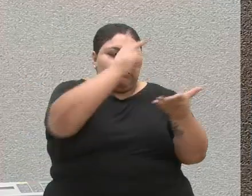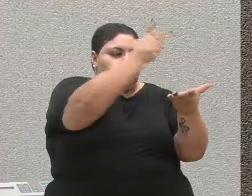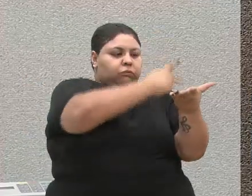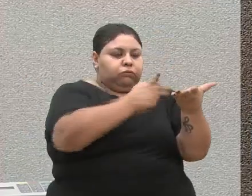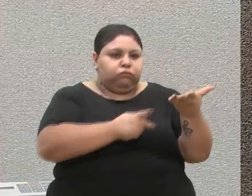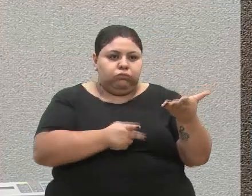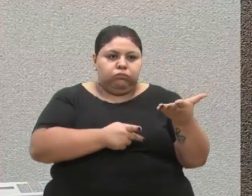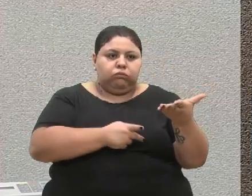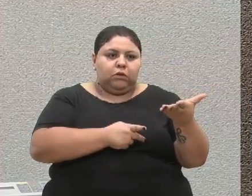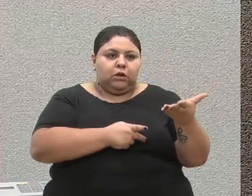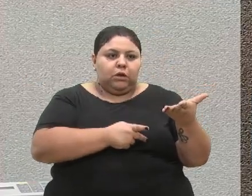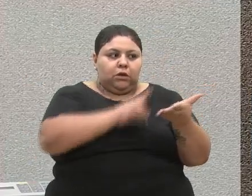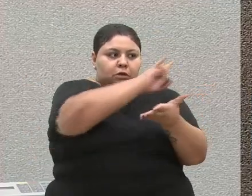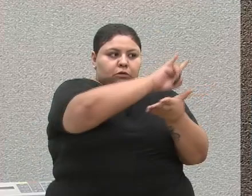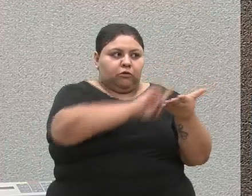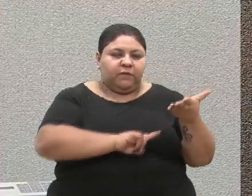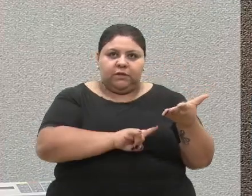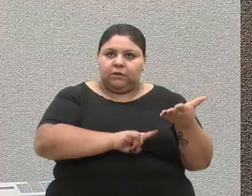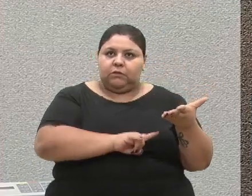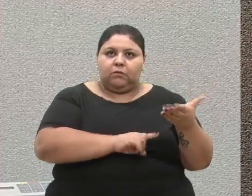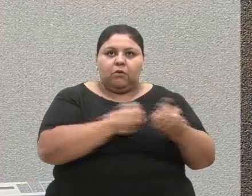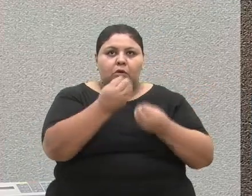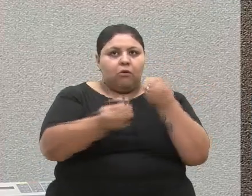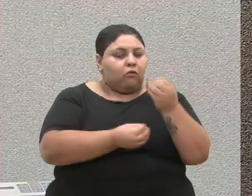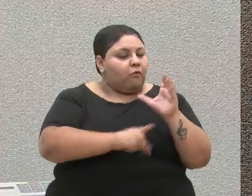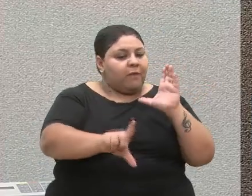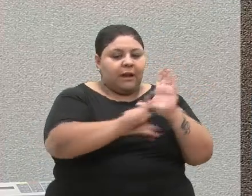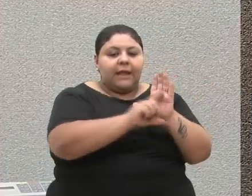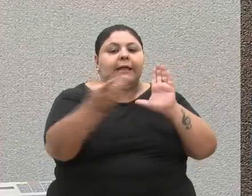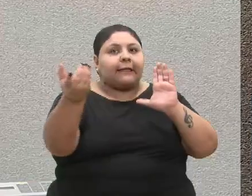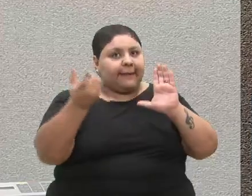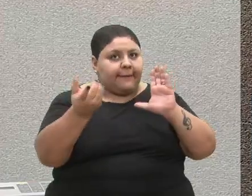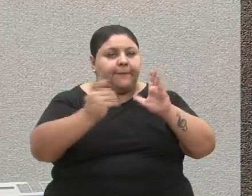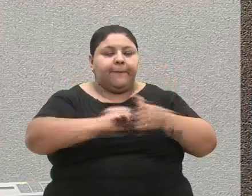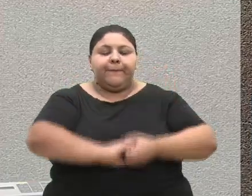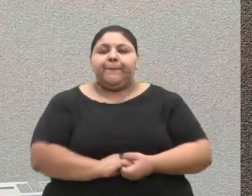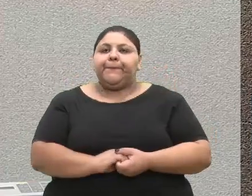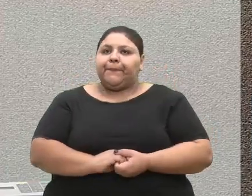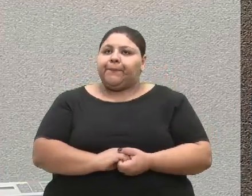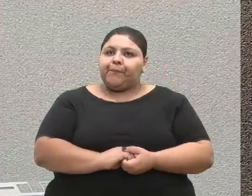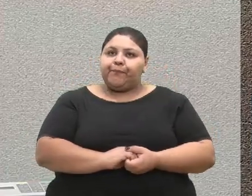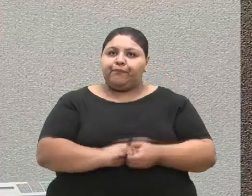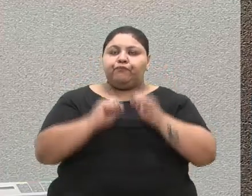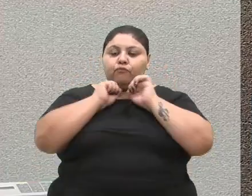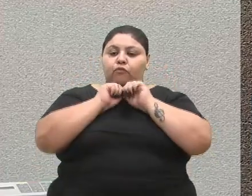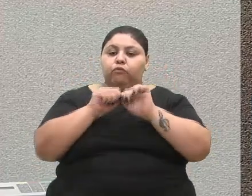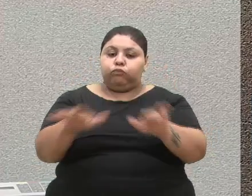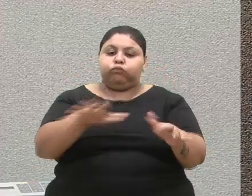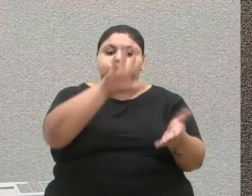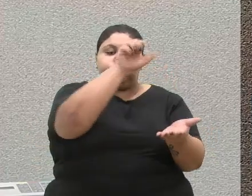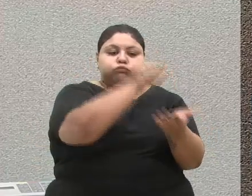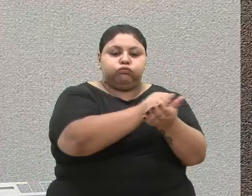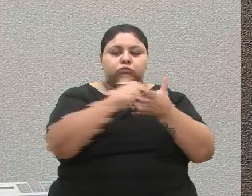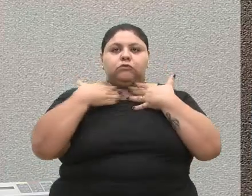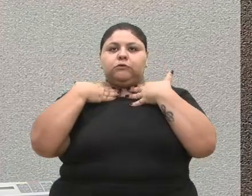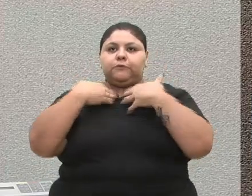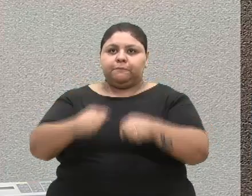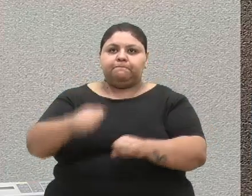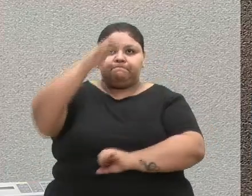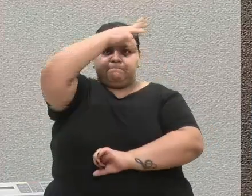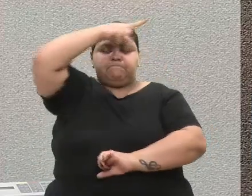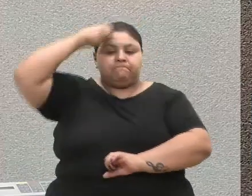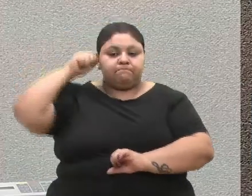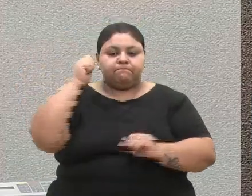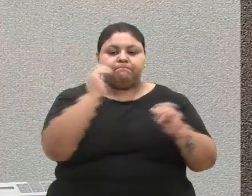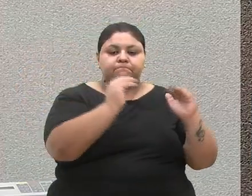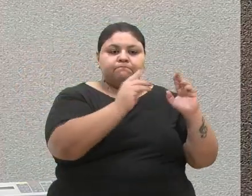certidões negativas, conforme determina a legislação pertinente. A proposição foi baixada à Secretaria Municipal do